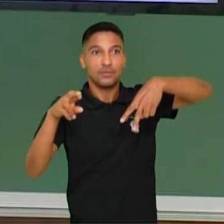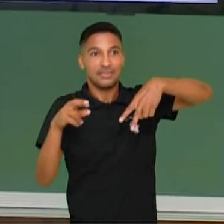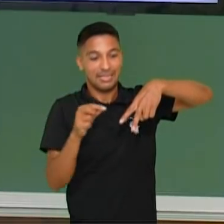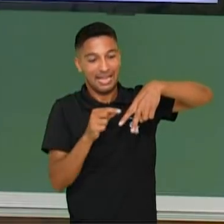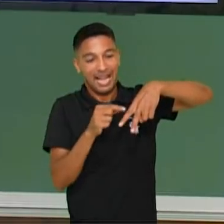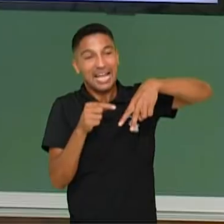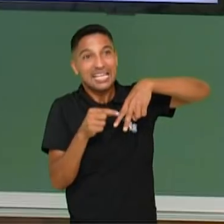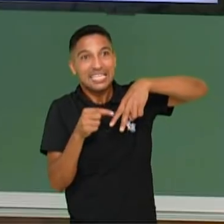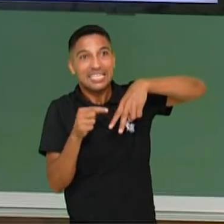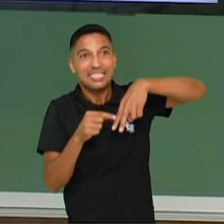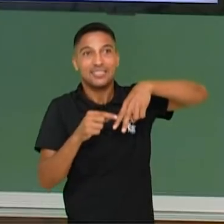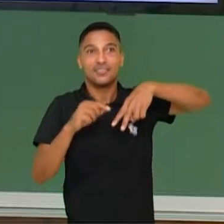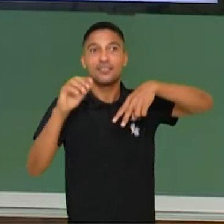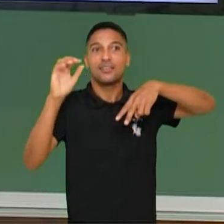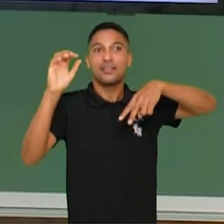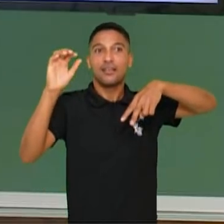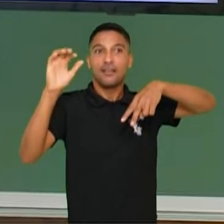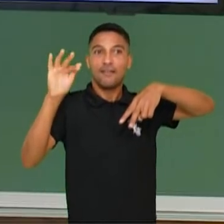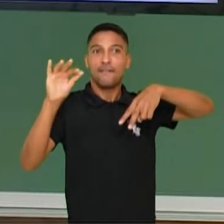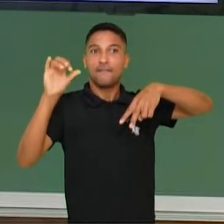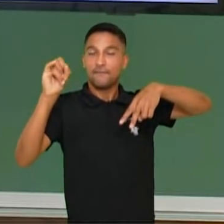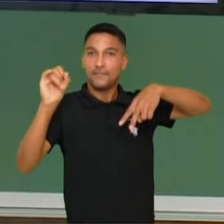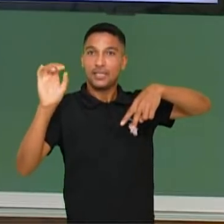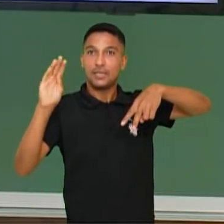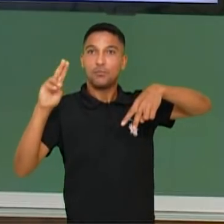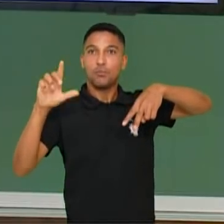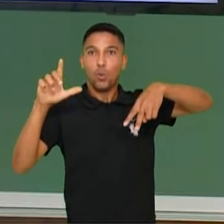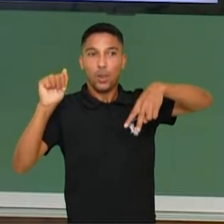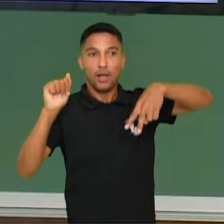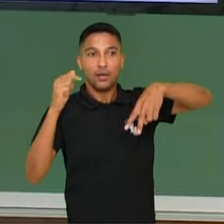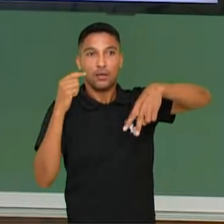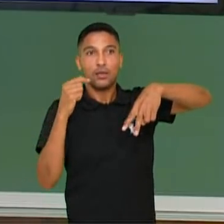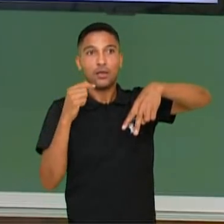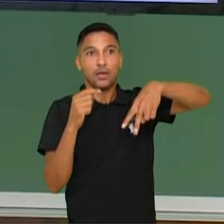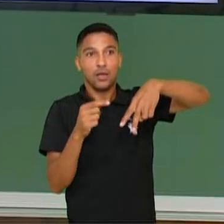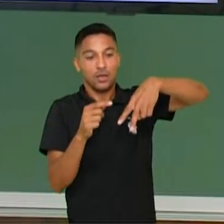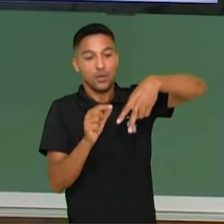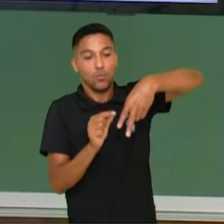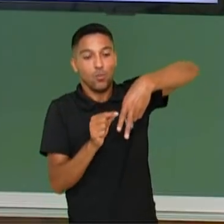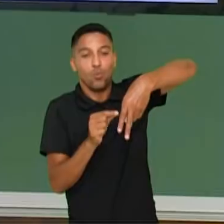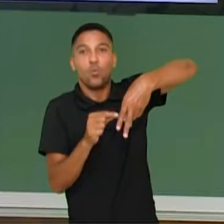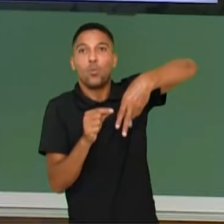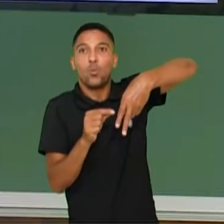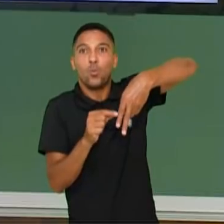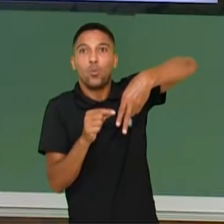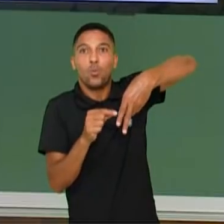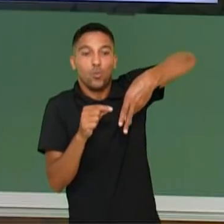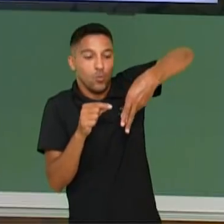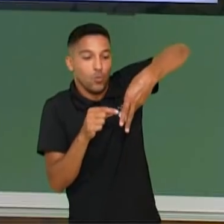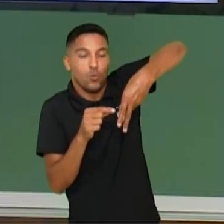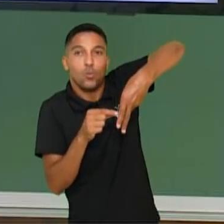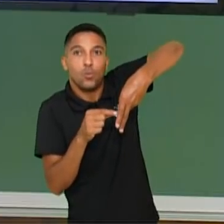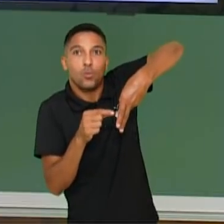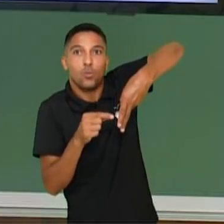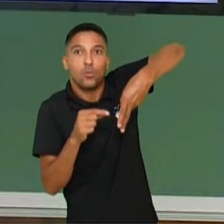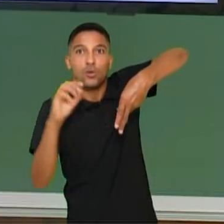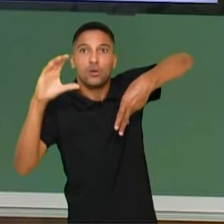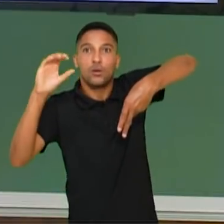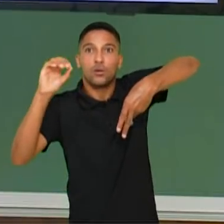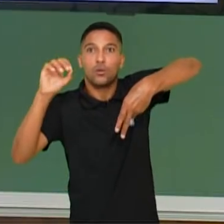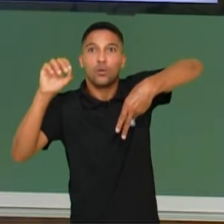tíbia, que são ossos, são 2 ossos que estão na nossa coxa. Então, se a gente perceber, eles são